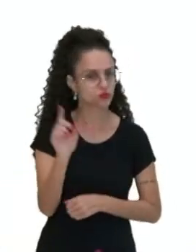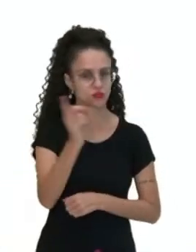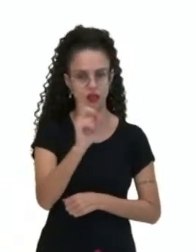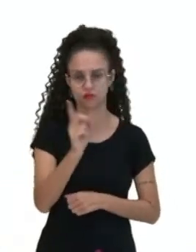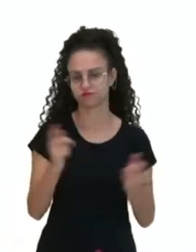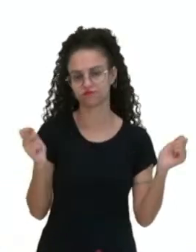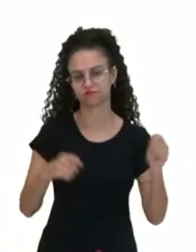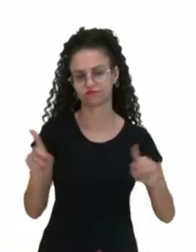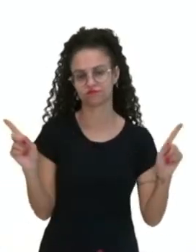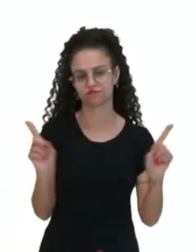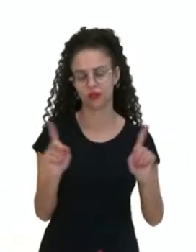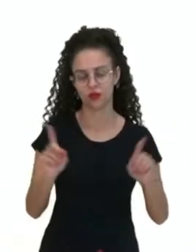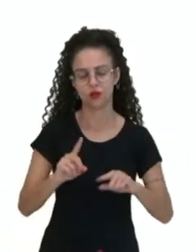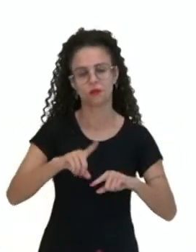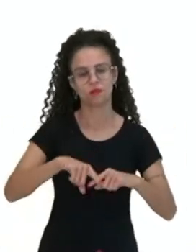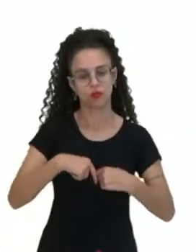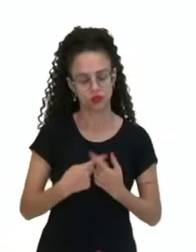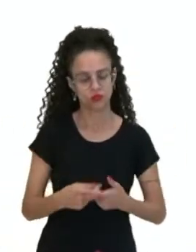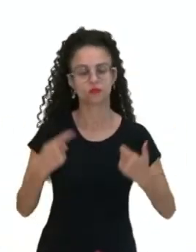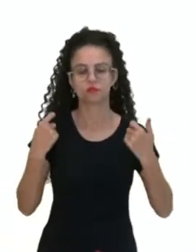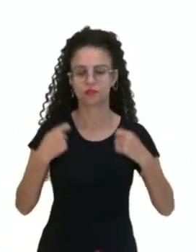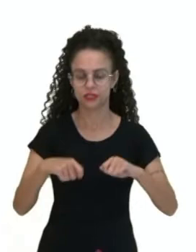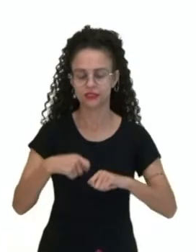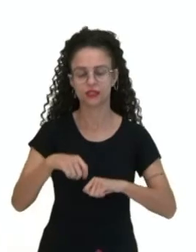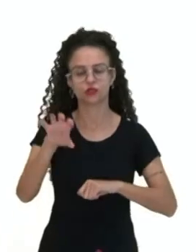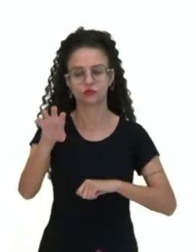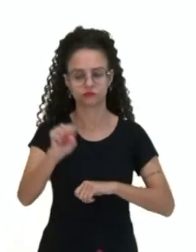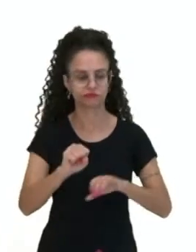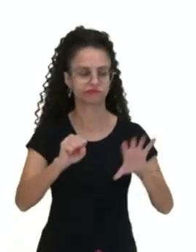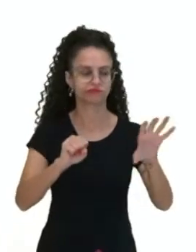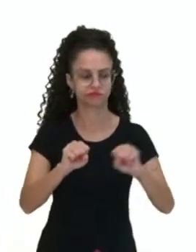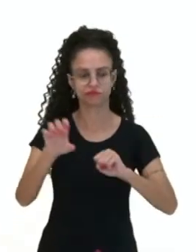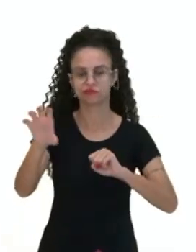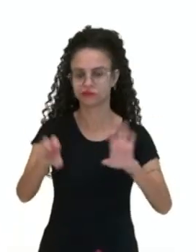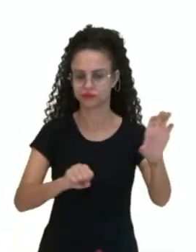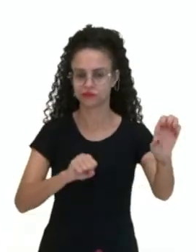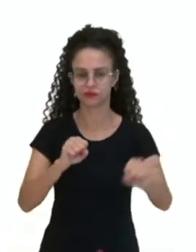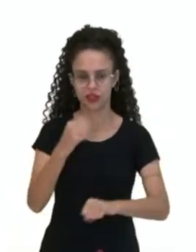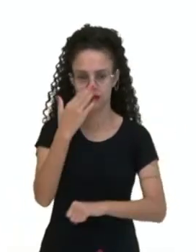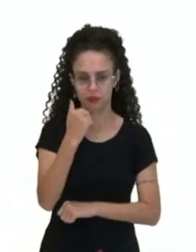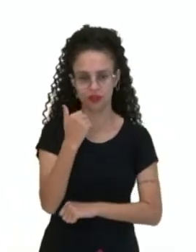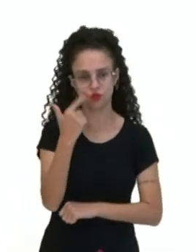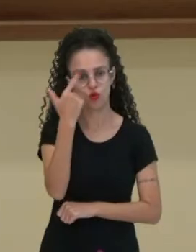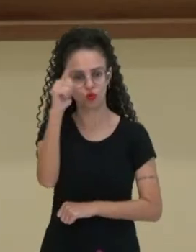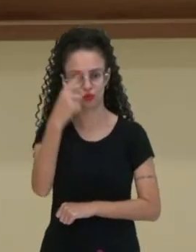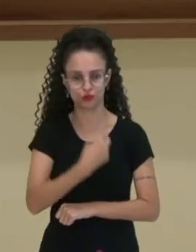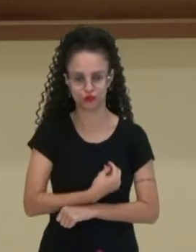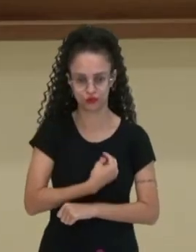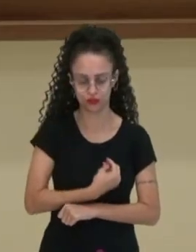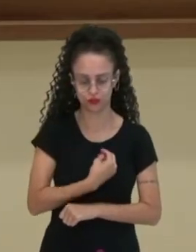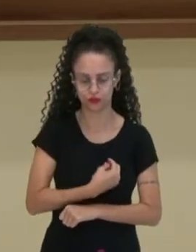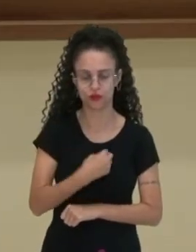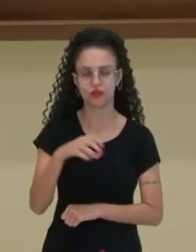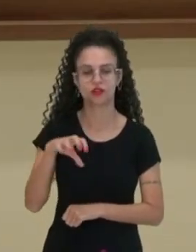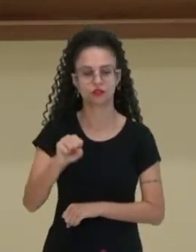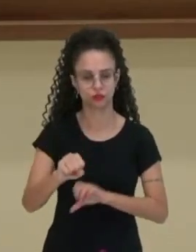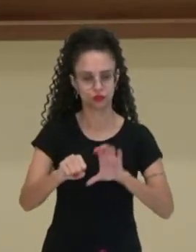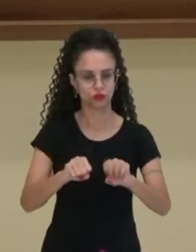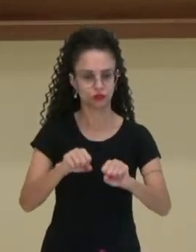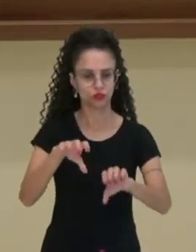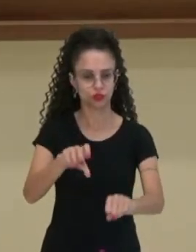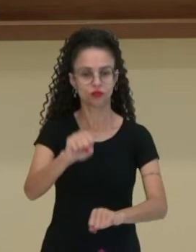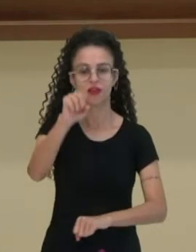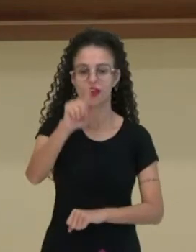essa capacidade. Por isso eles necessitam buscar o alimento deles em outros seres vivos. Então os consumidores, eles são chamados